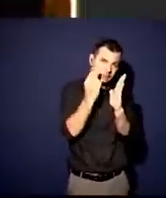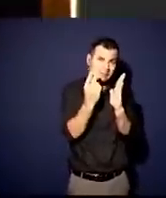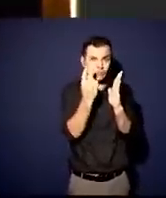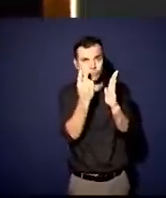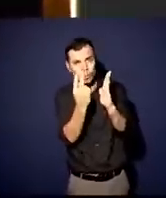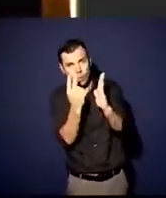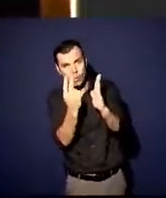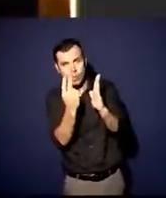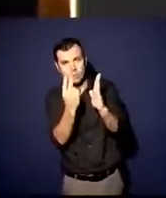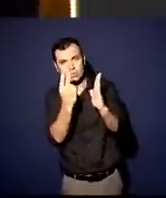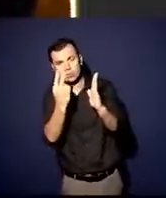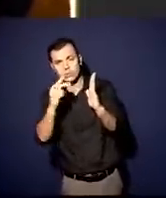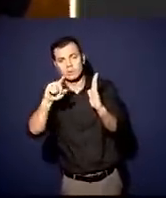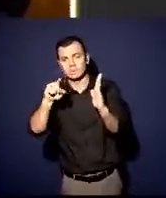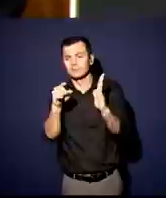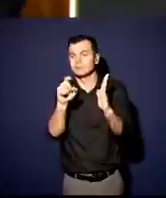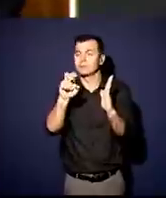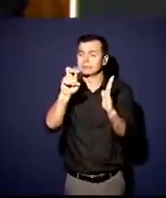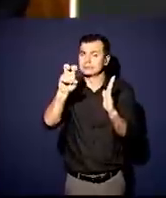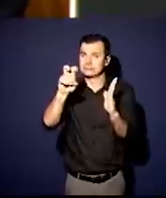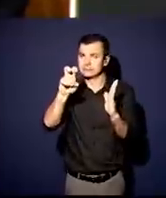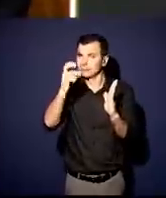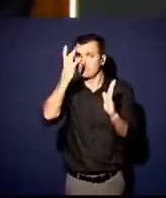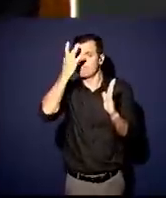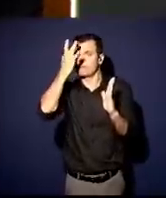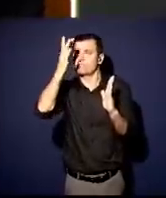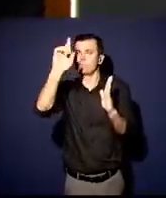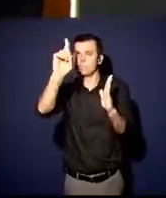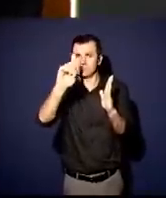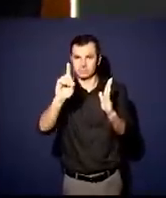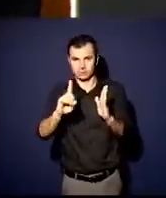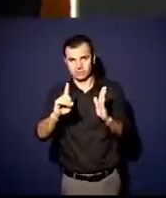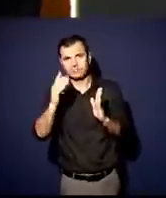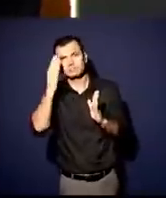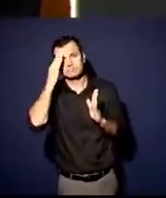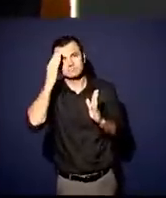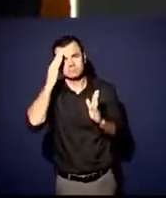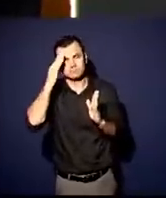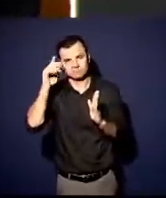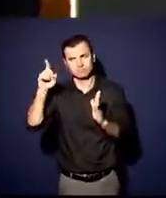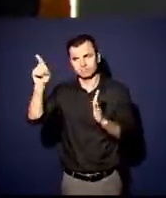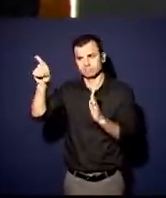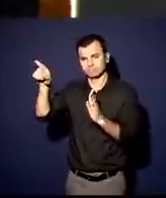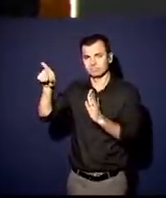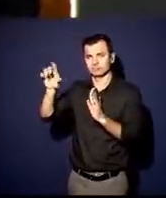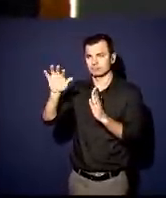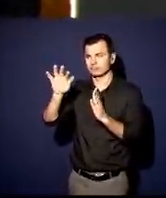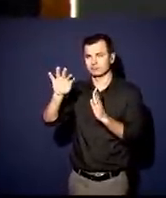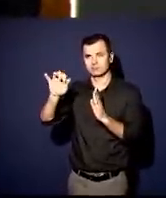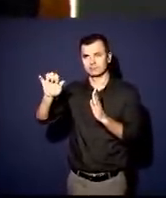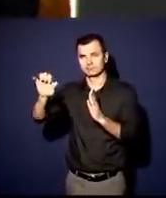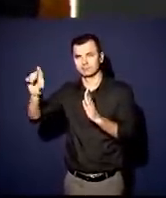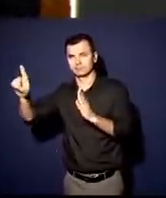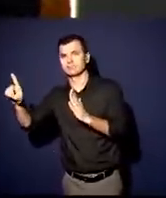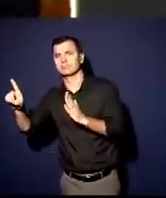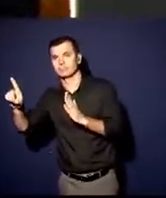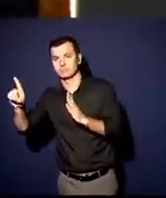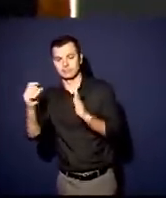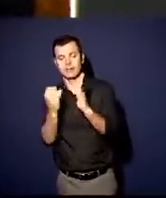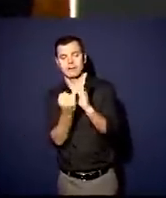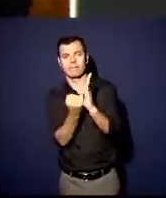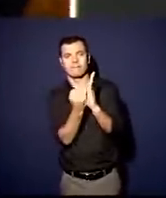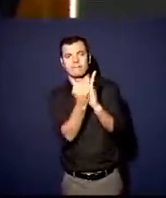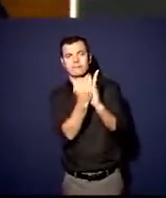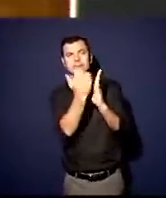vai ser muito difícil. Né? Embora o Fed não vá confessar nem sob tortura que ele não pode levar a inflação